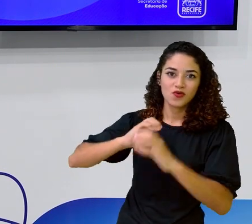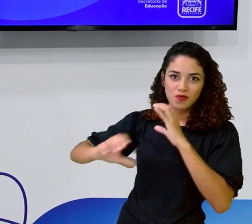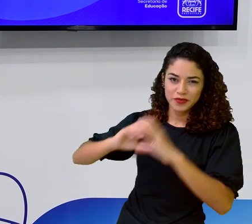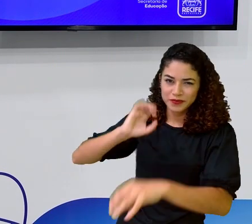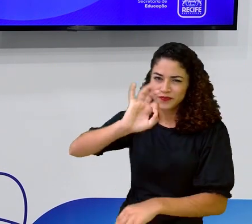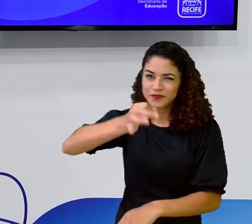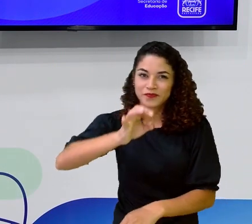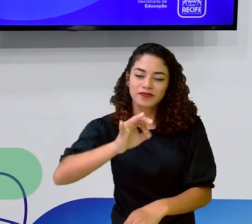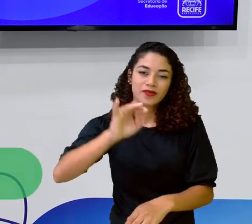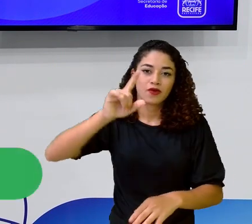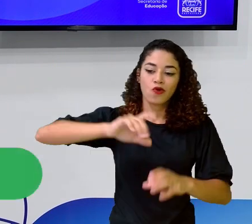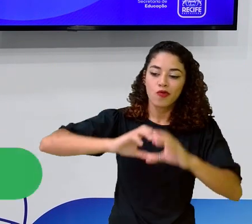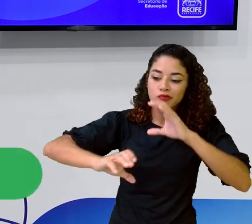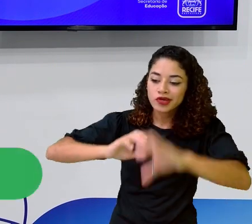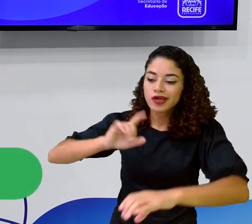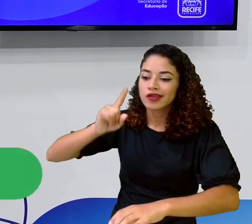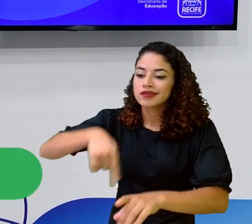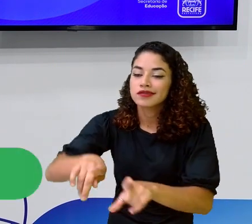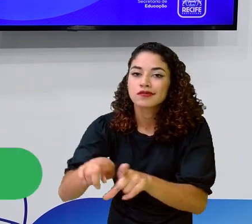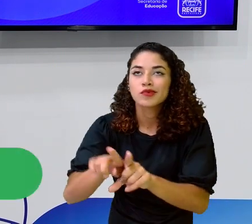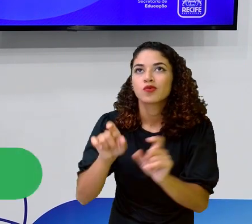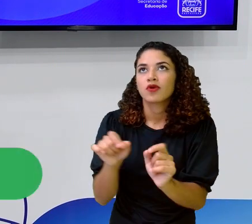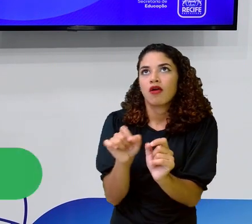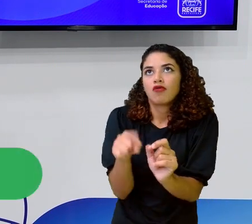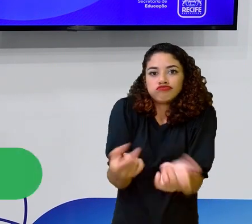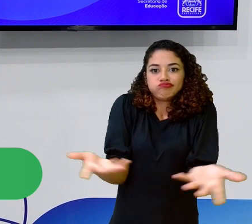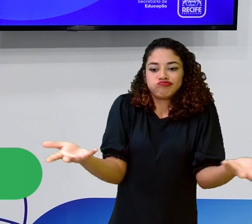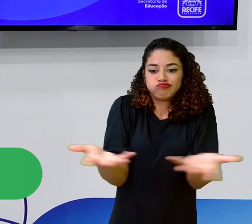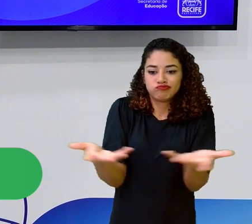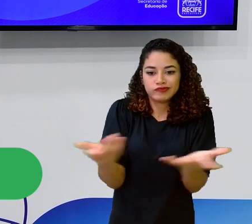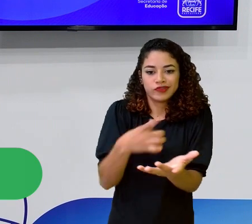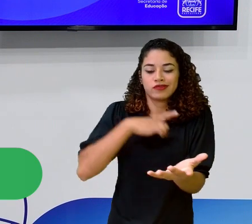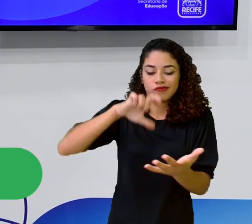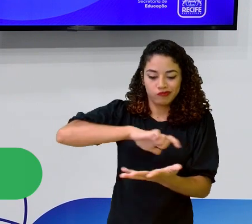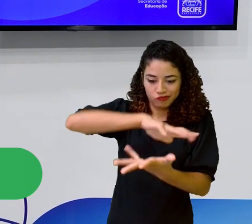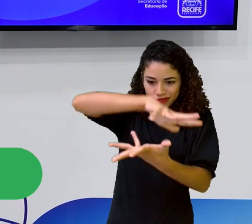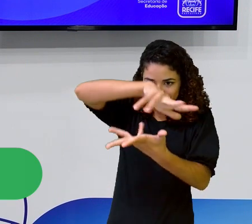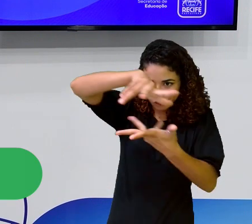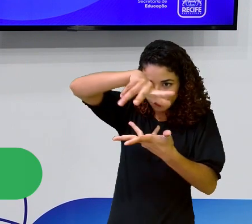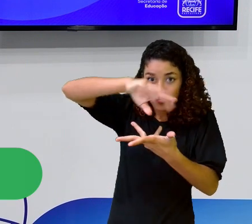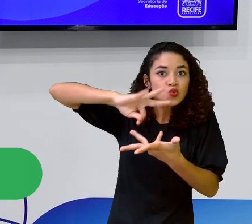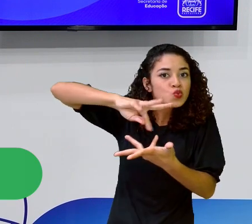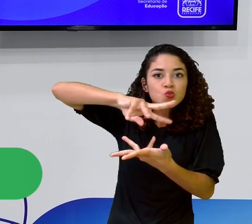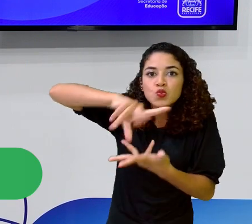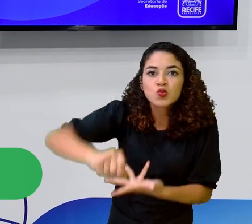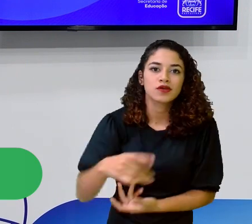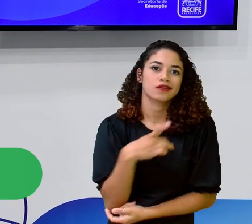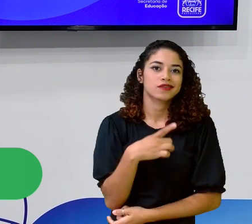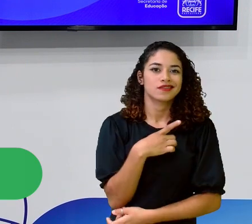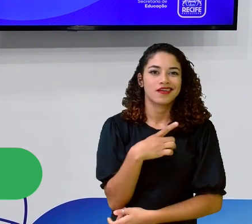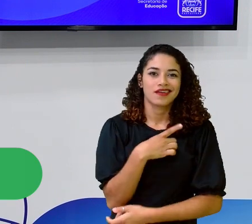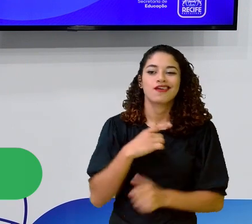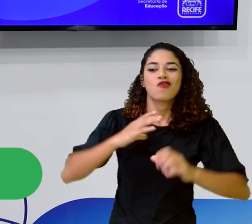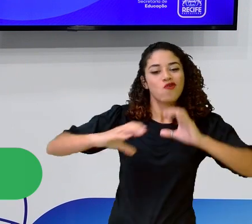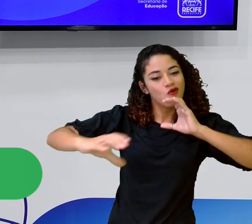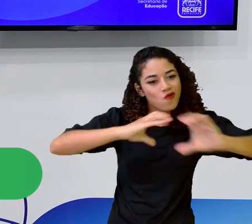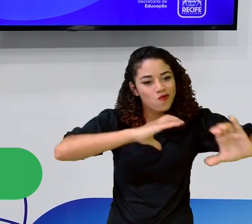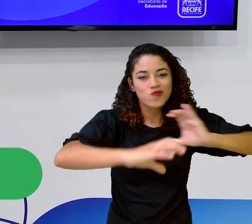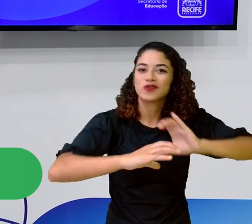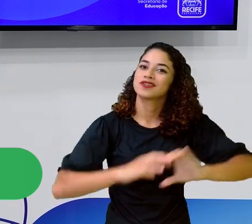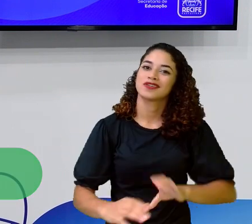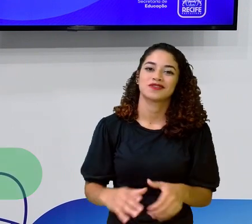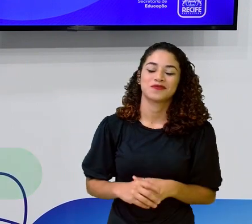comunicação que é tão atual no mundo, né? posso dizer assim de uma forma, assim, que no mundo